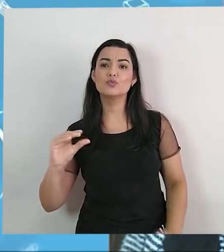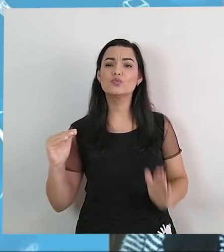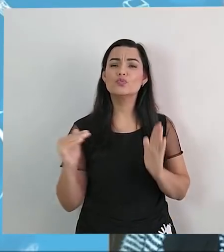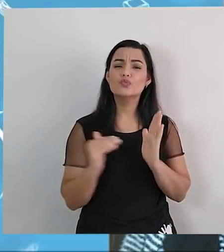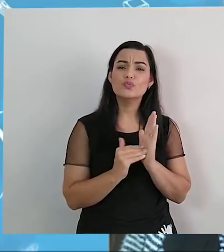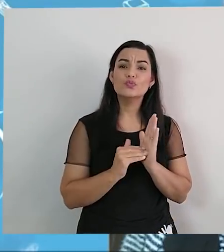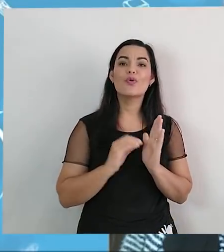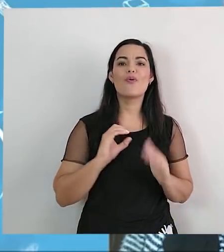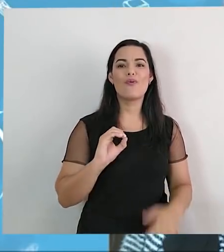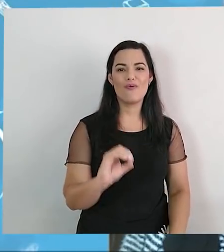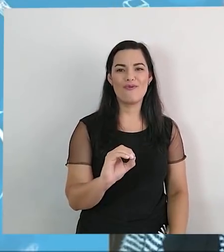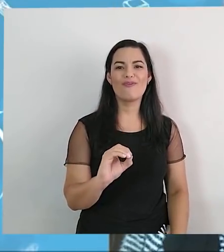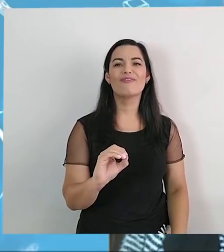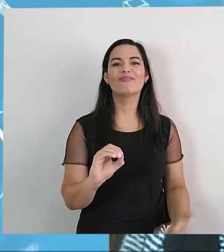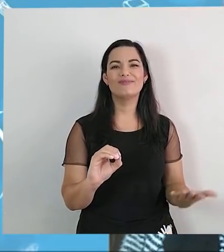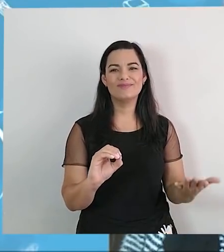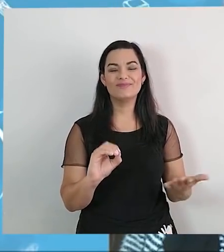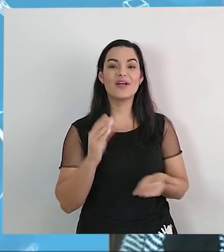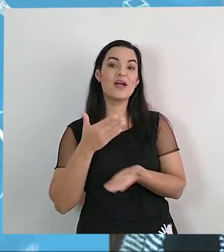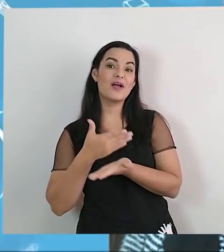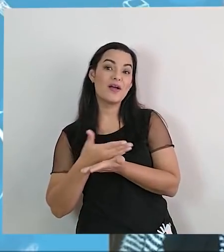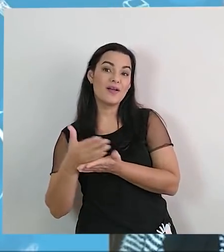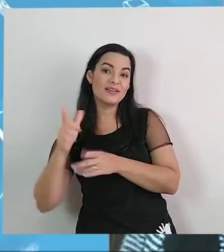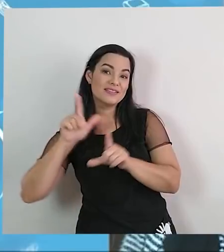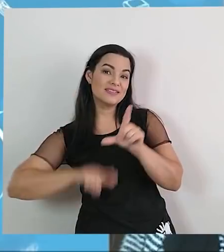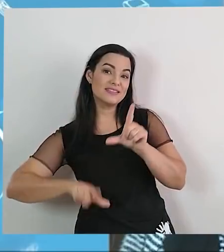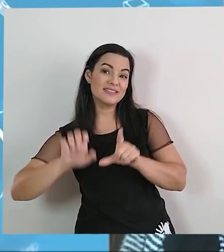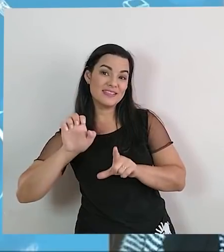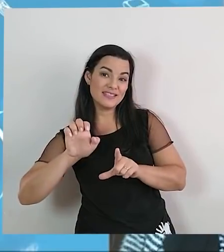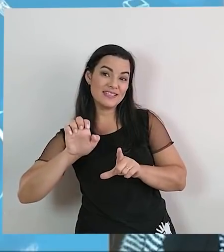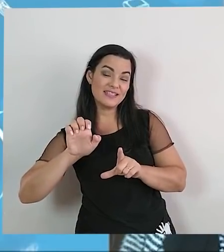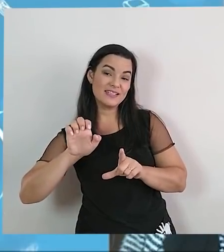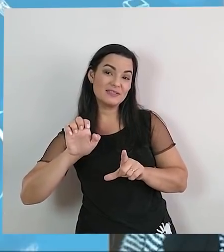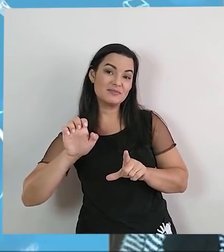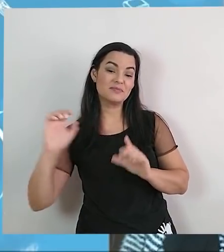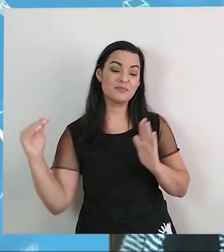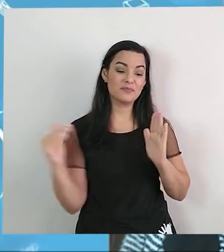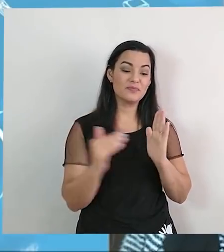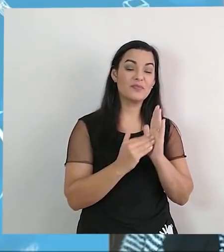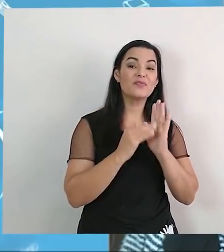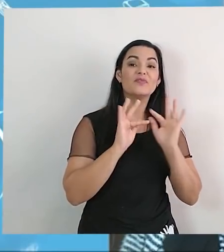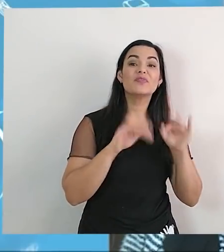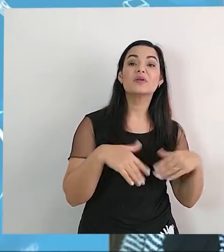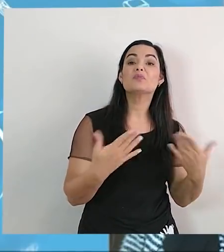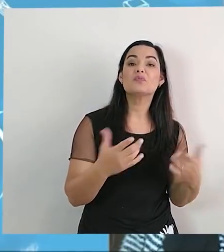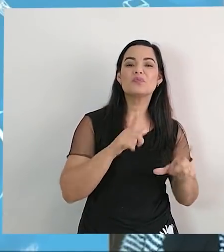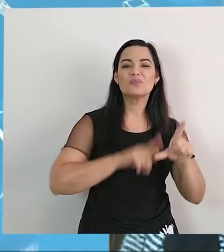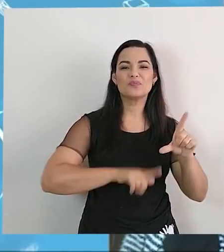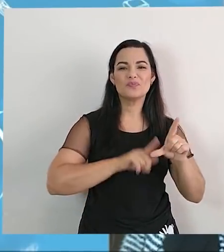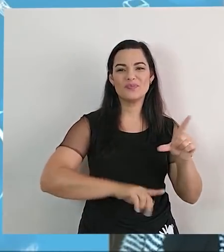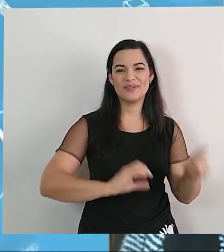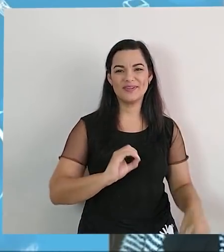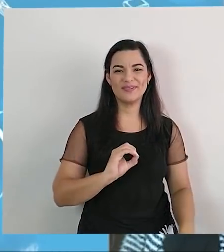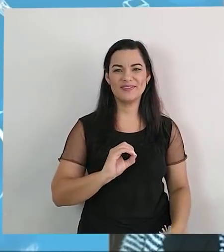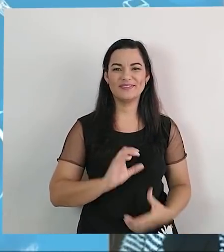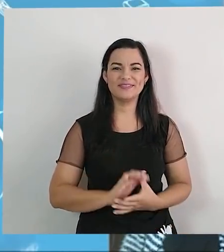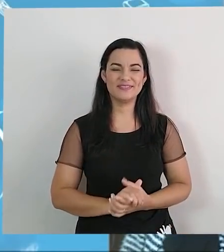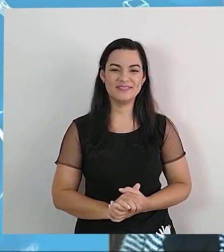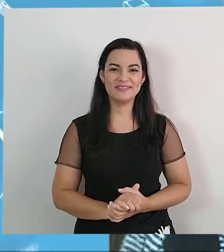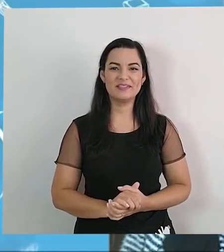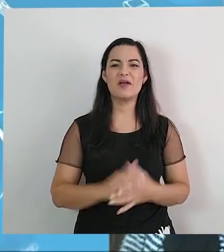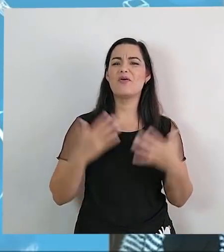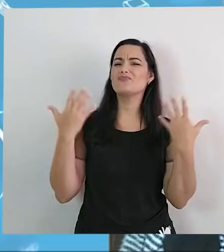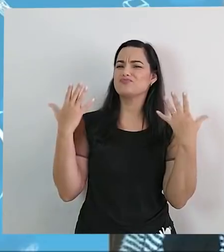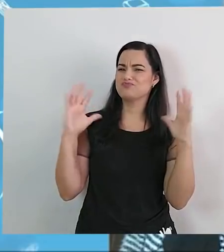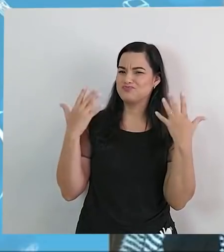Eduardo termina com O. Então, Eduardo começa com a letra e Eduardo termina com a letra